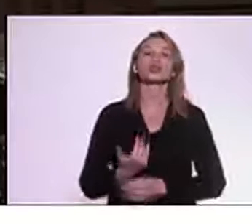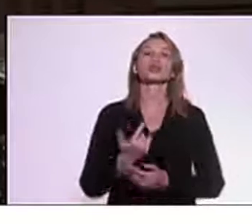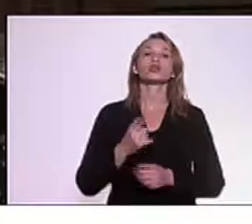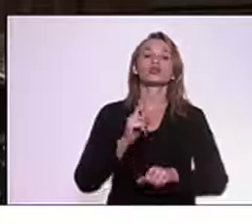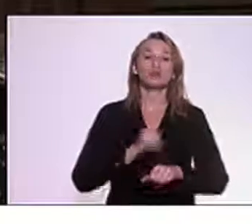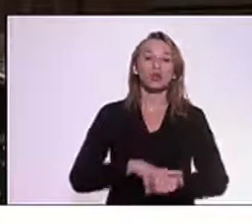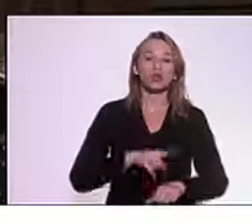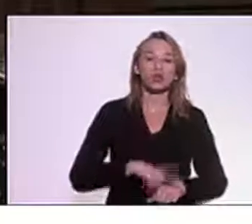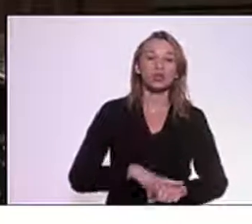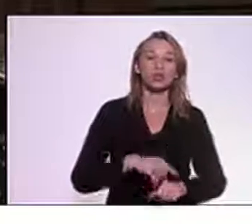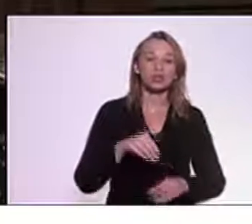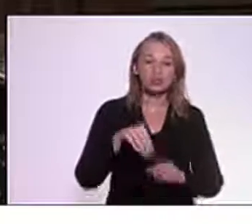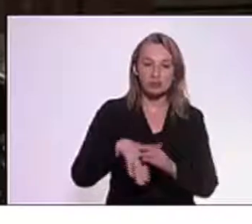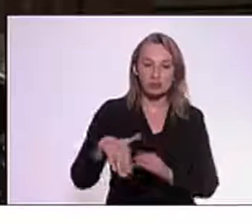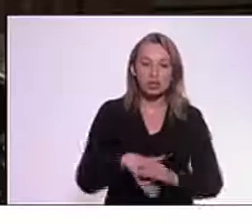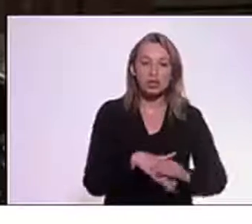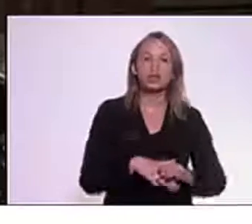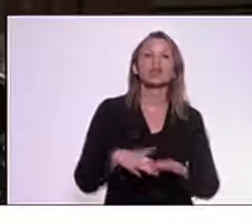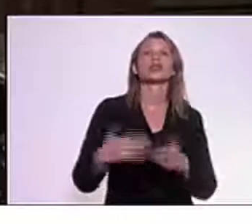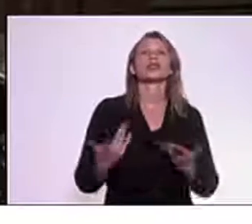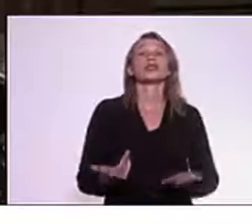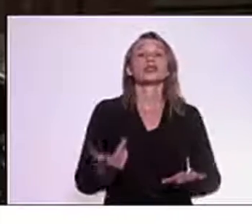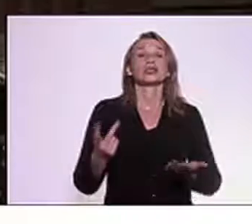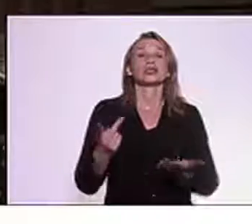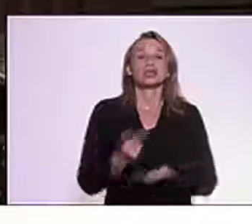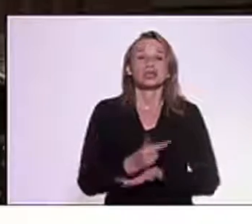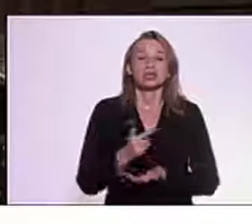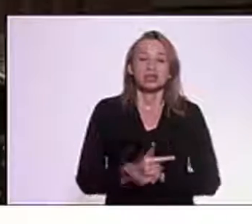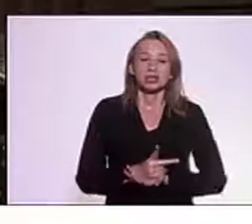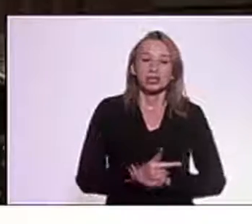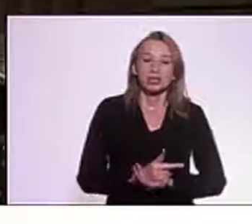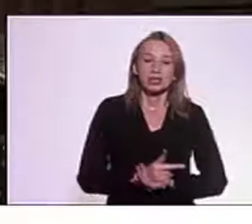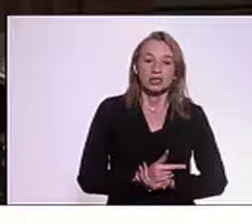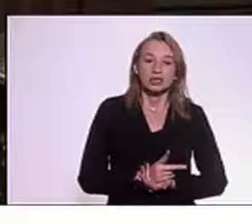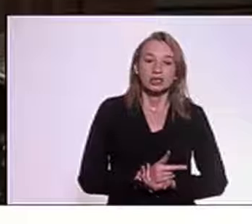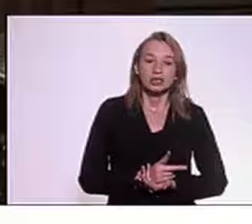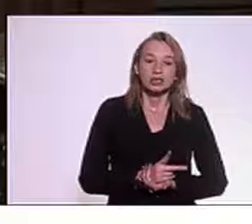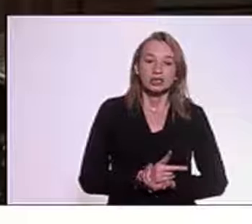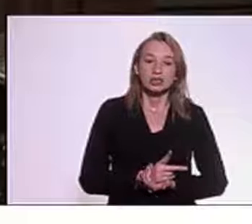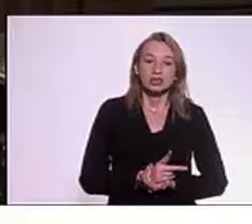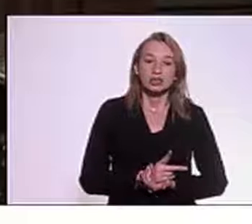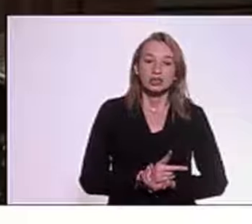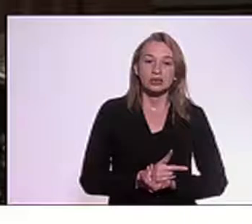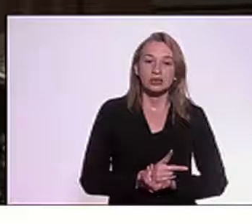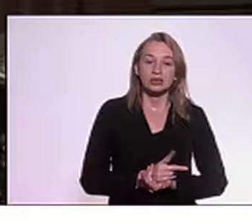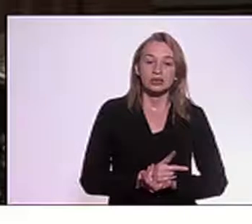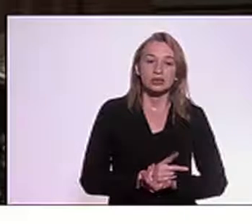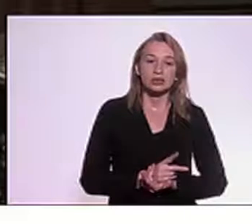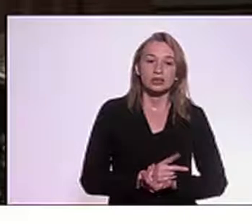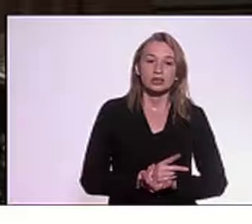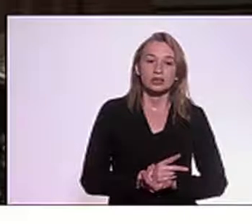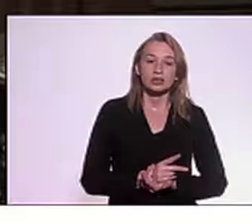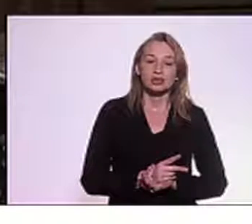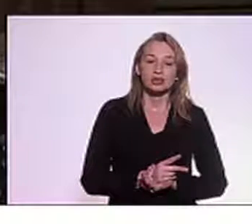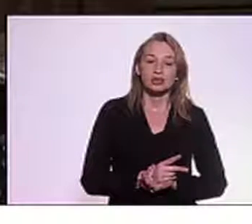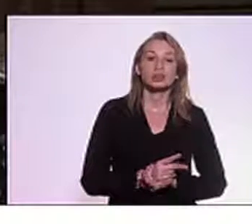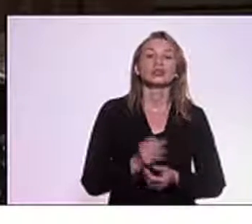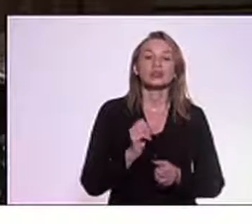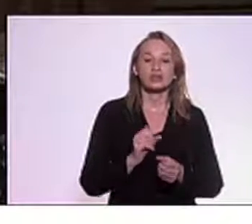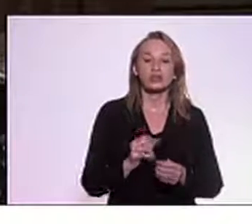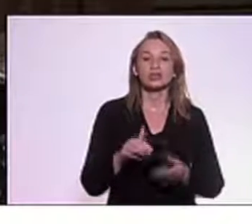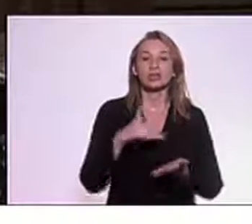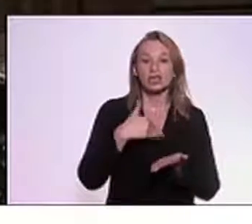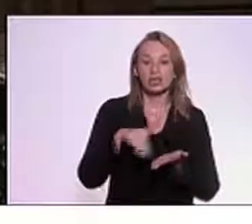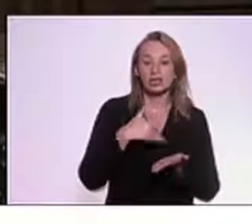campanha e que, embora tenha a reserva, a compensação feita pela Secretaria